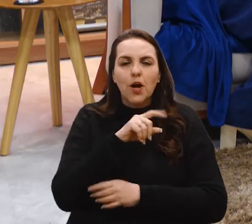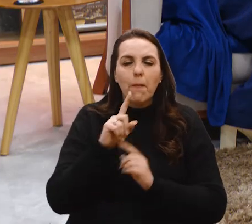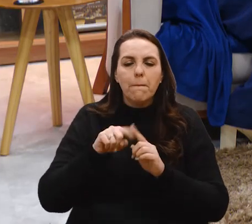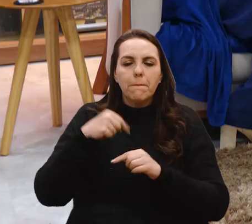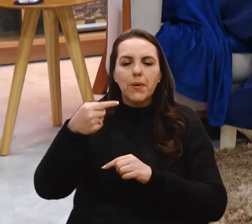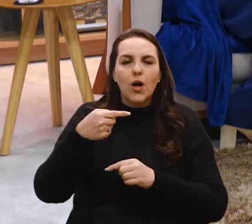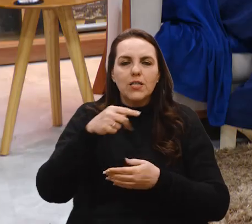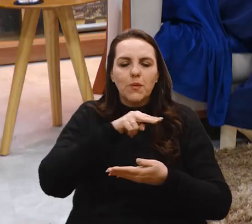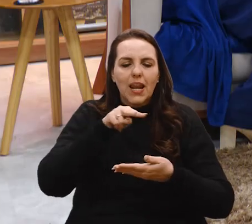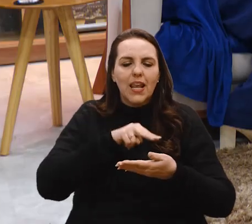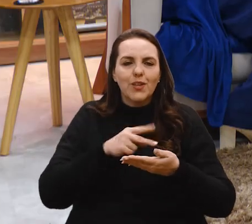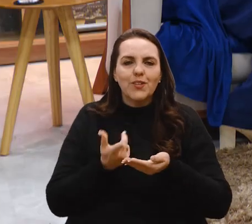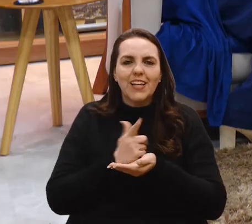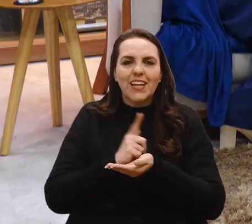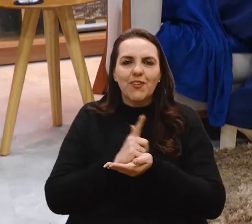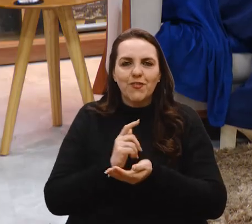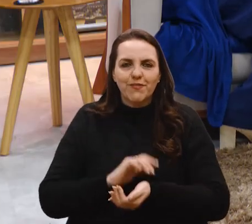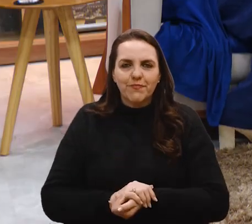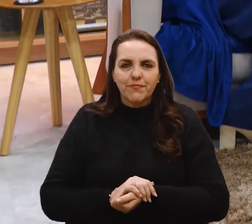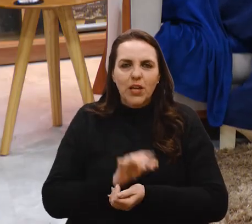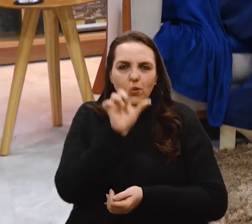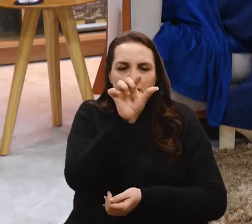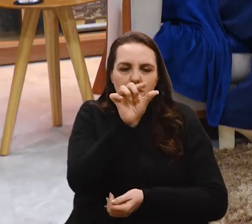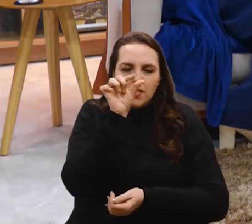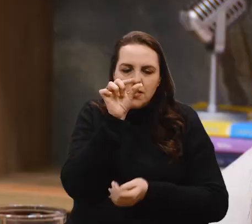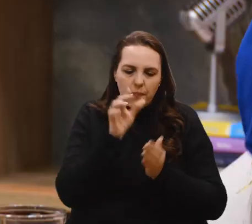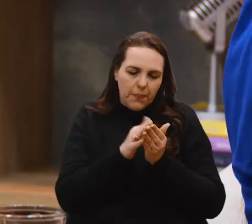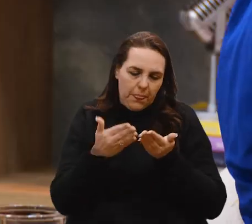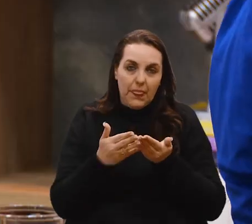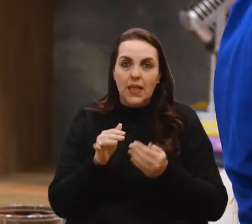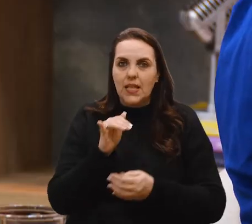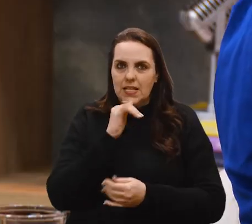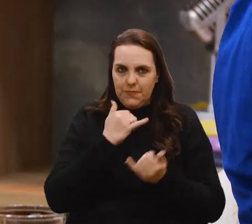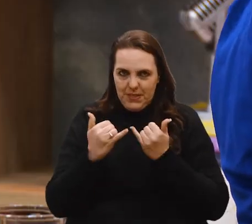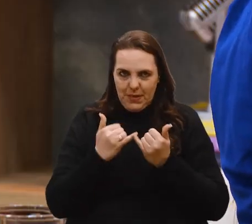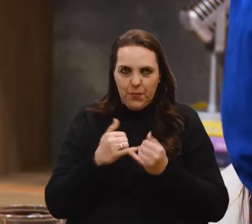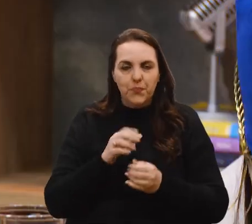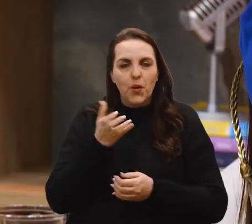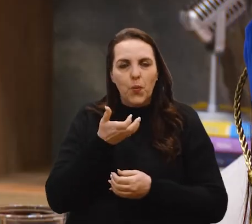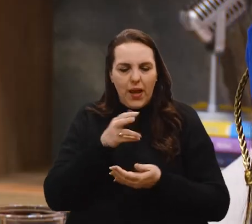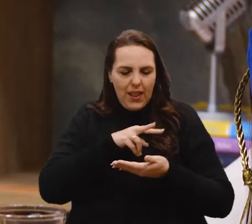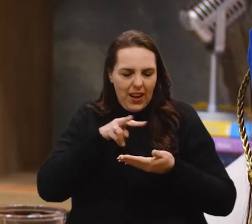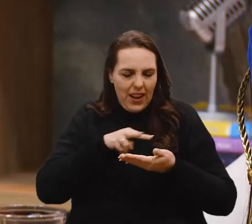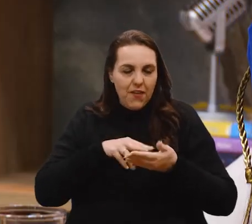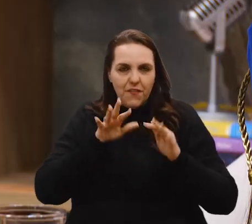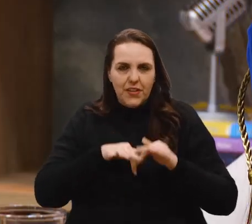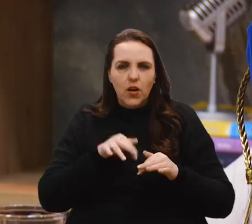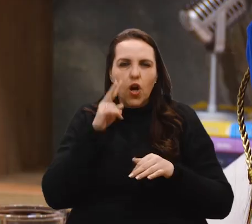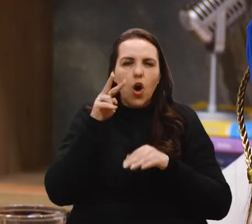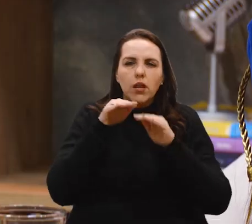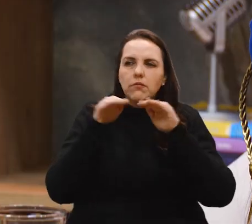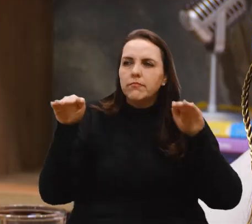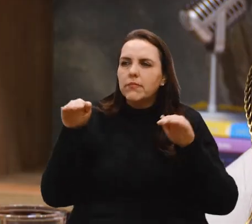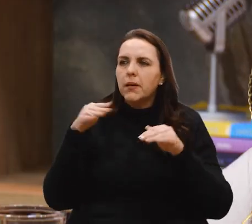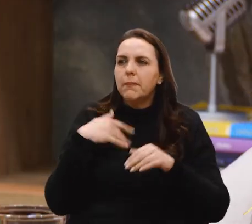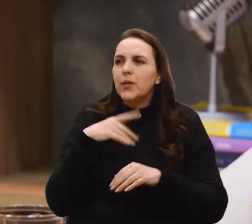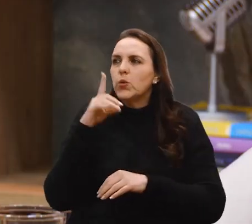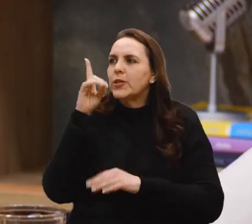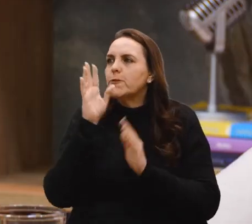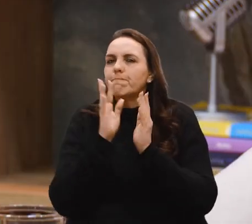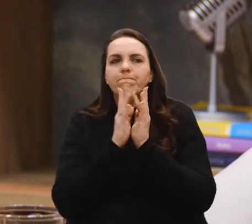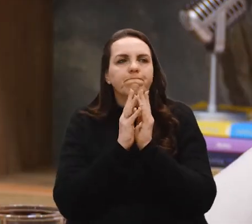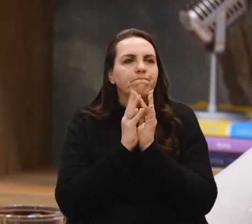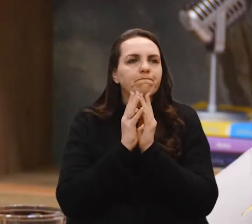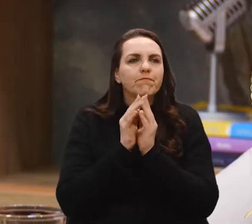ler. Oh! Quando eu vou ler um livro, assim, eu tô lendo, por exemplo, eu terminei de ler um livro, aí eu olho na estante. Meu Deus, Qual que eu vou pegar? o